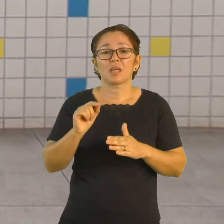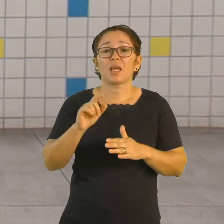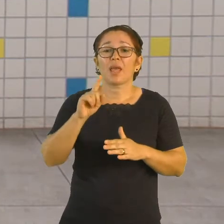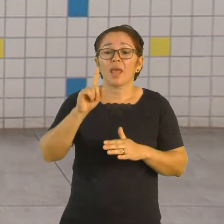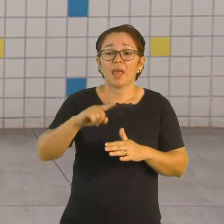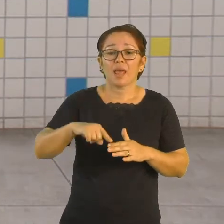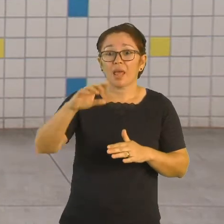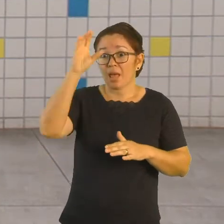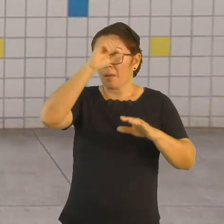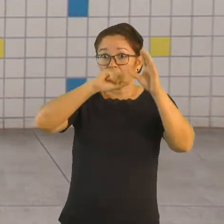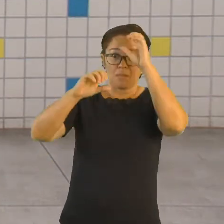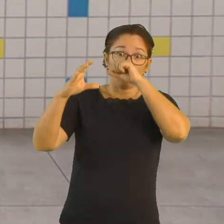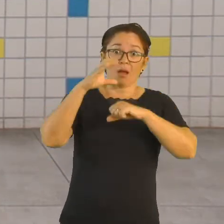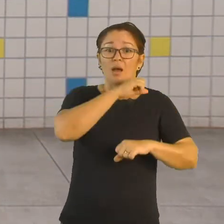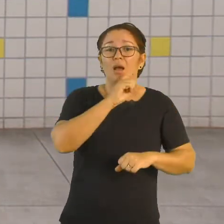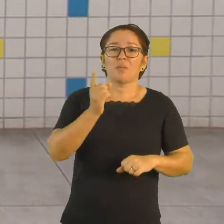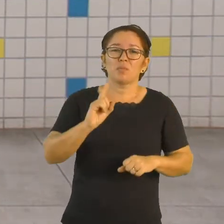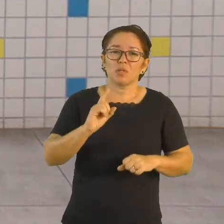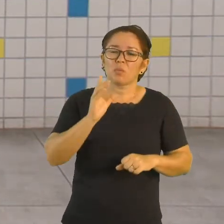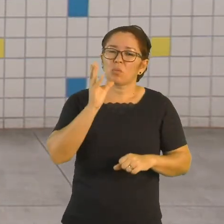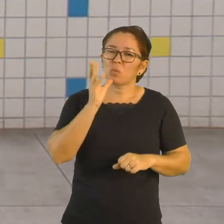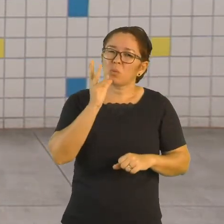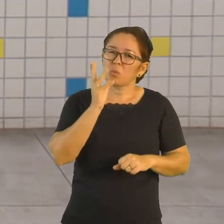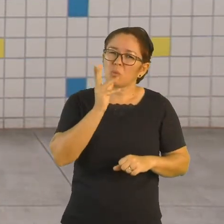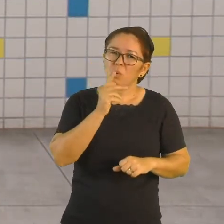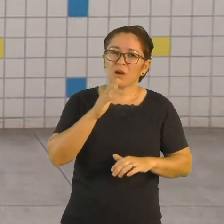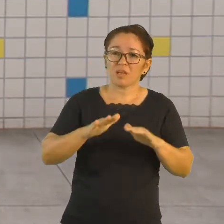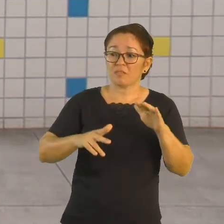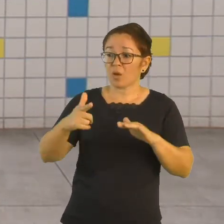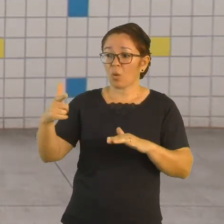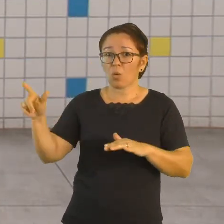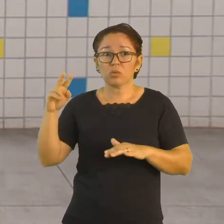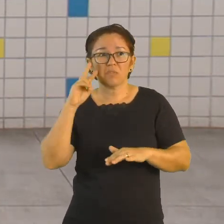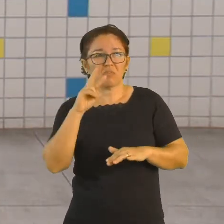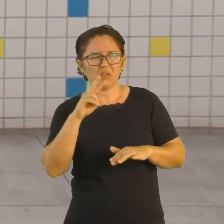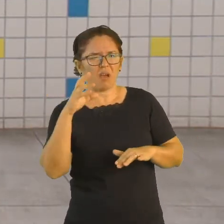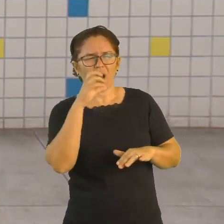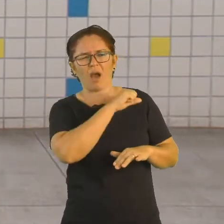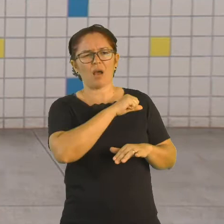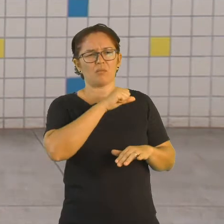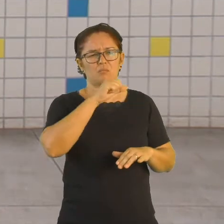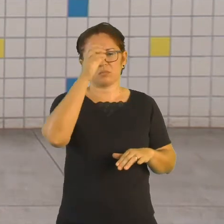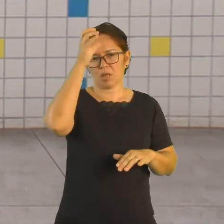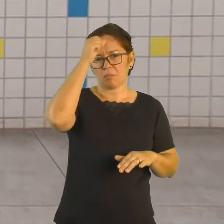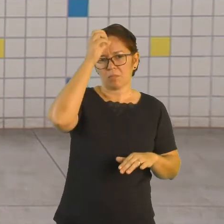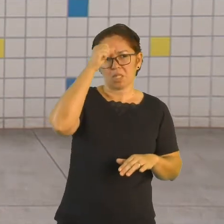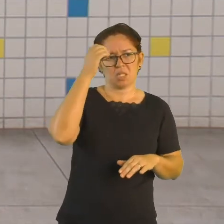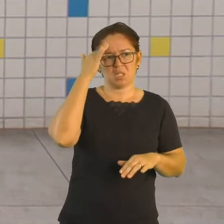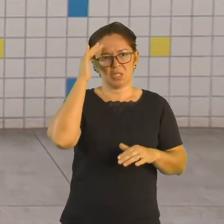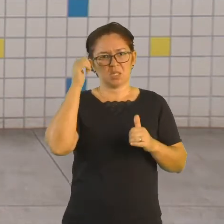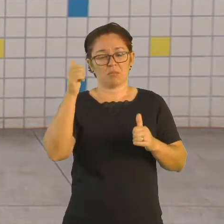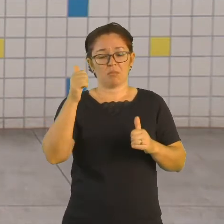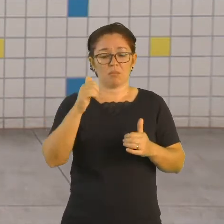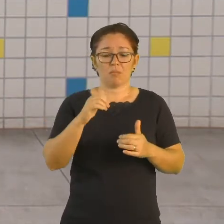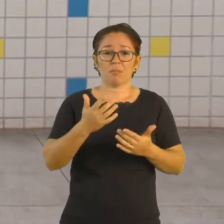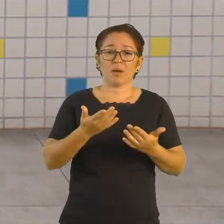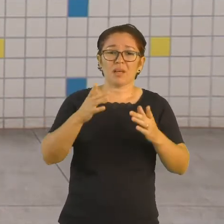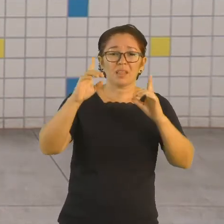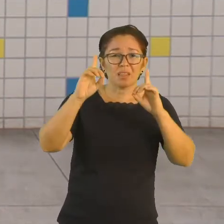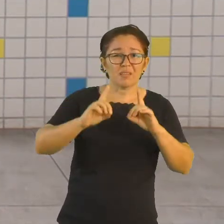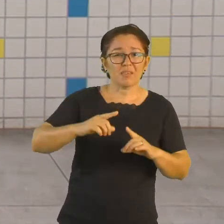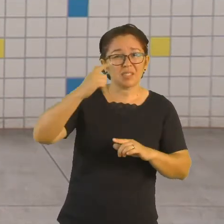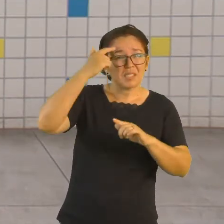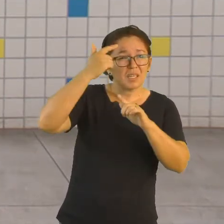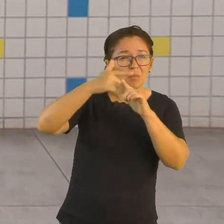aprender e realizar atividades comuns para outras pessoas. Muitas vezes, essa pessoa se comporta como se